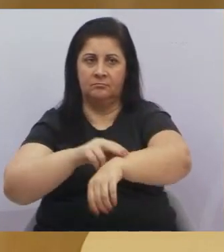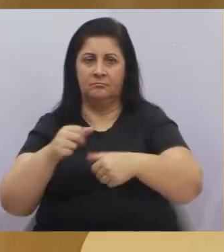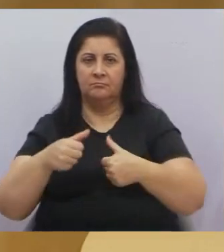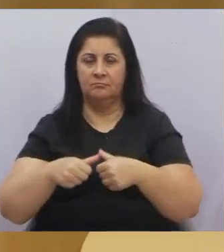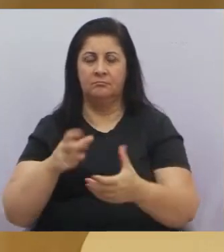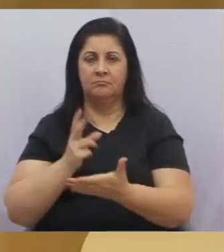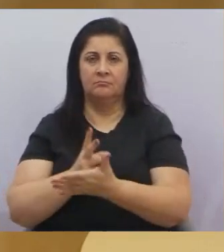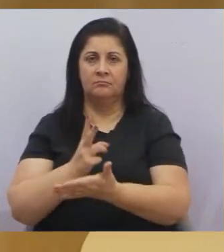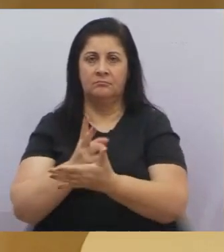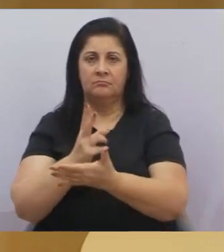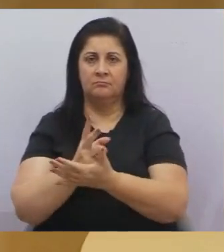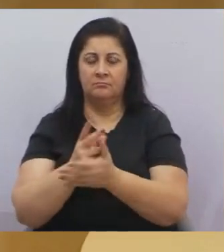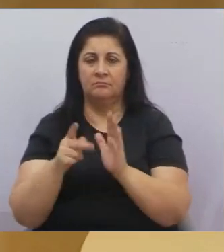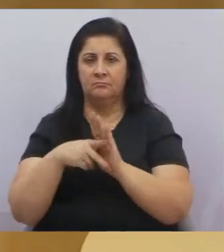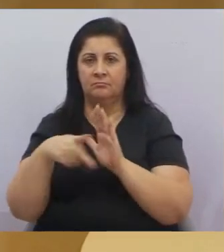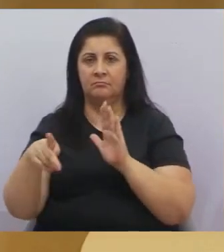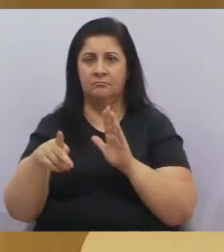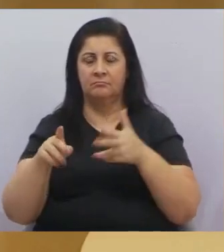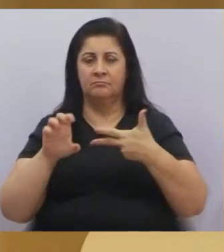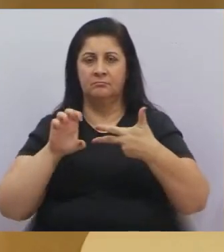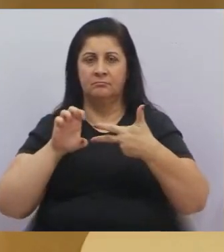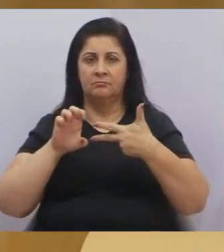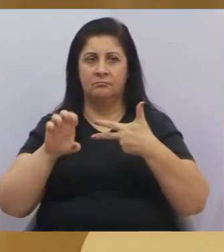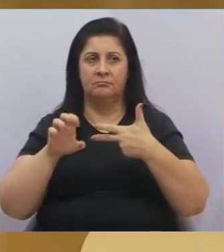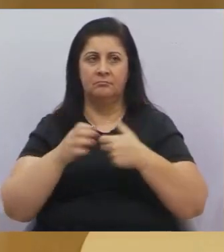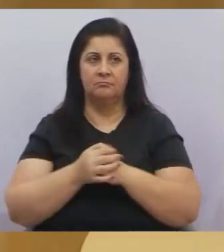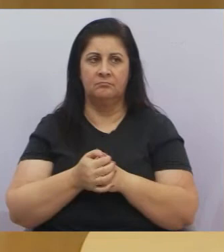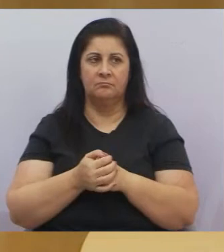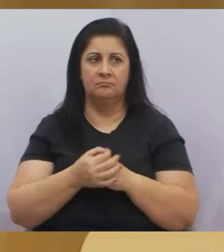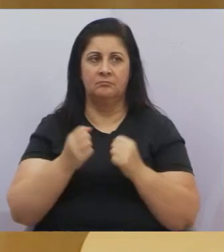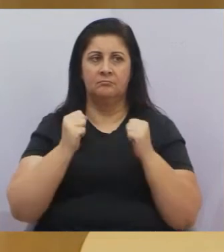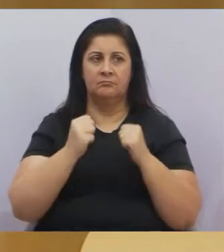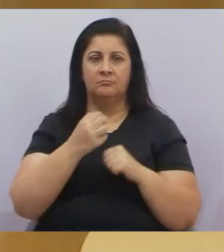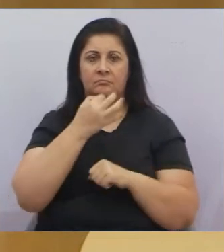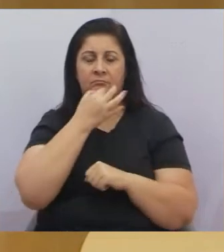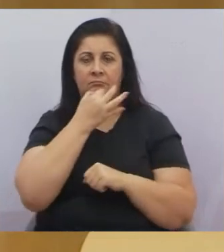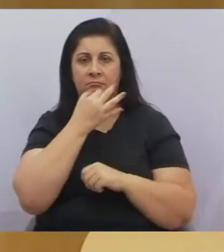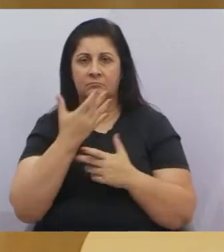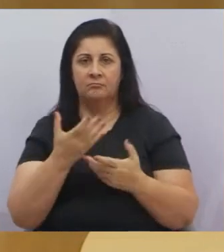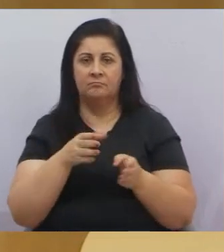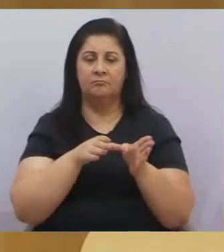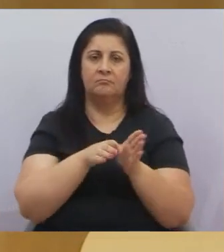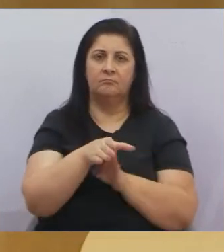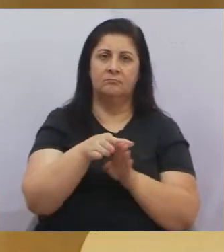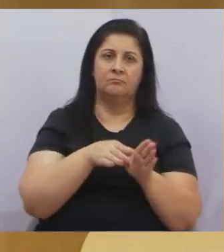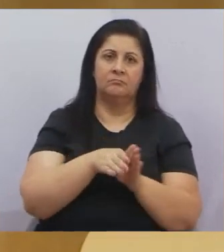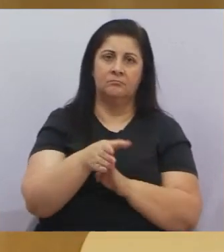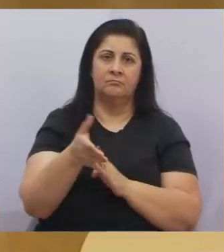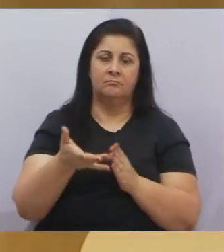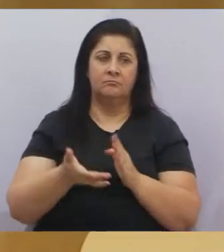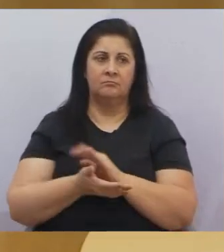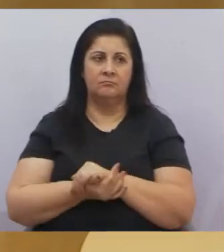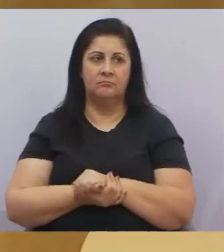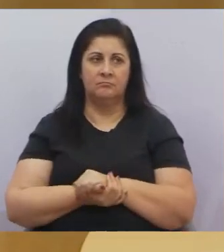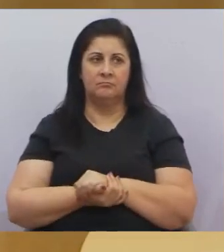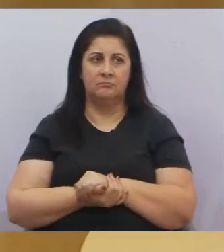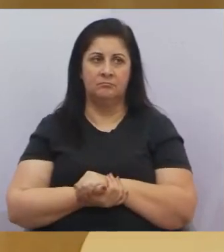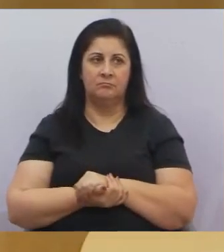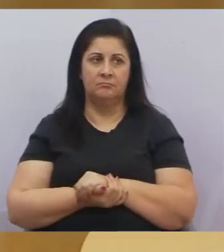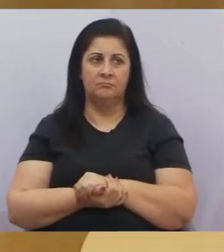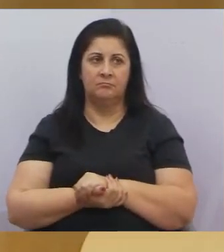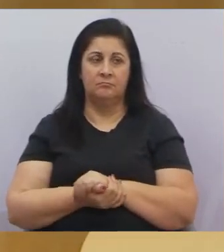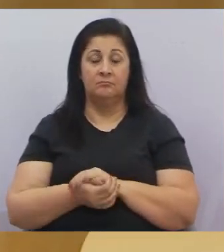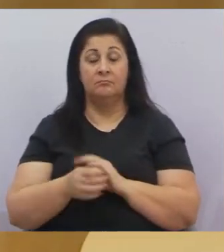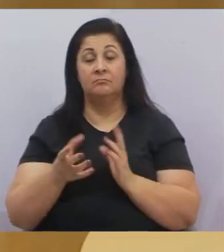do Poder Executivo, né? Consultivo é que vai dar opinião, vai aconselhar, dar consulta, parecer, eu quero só saber se vai